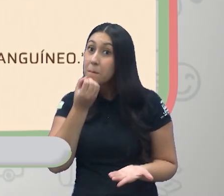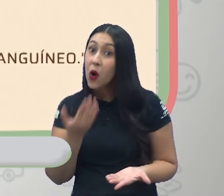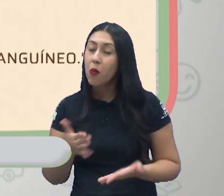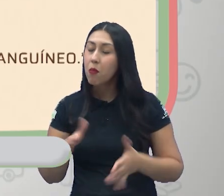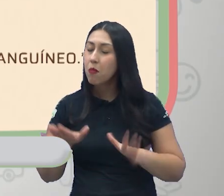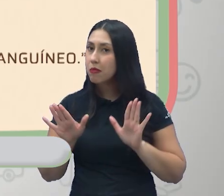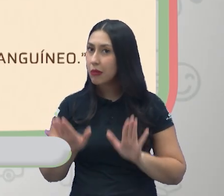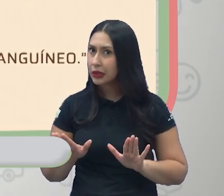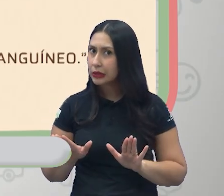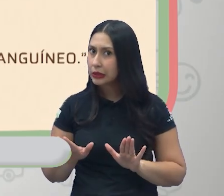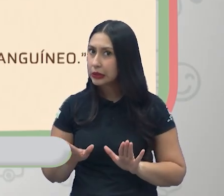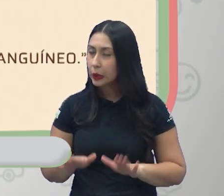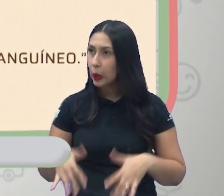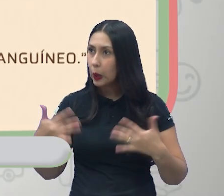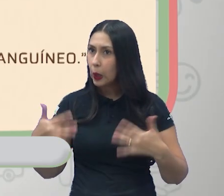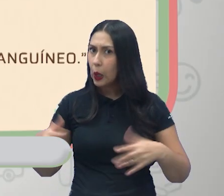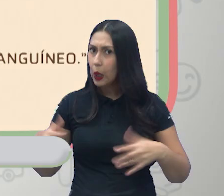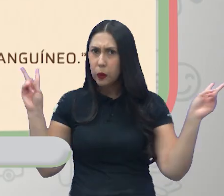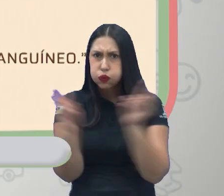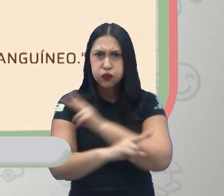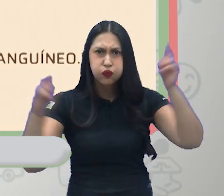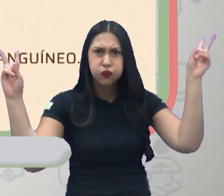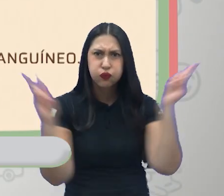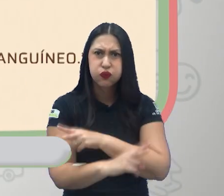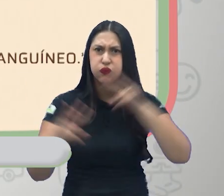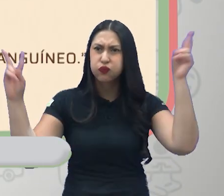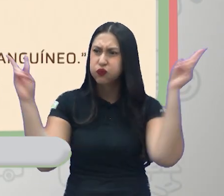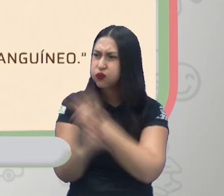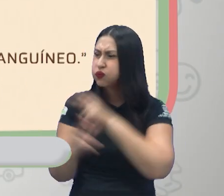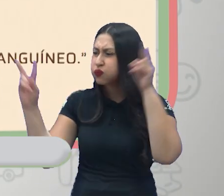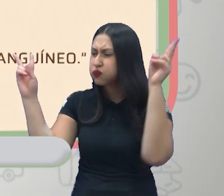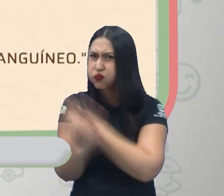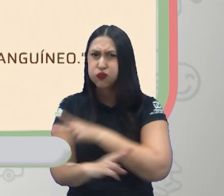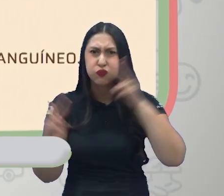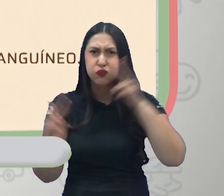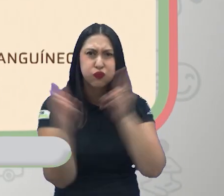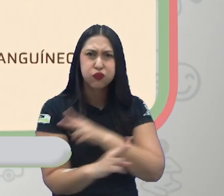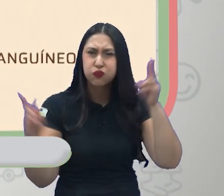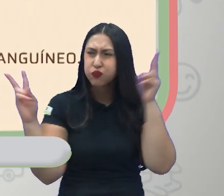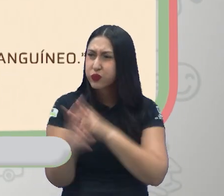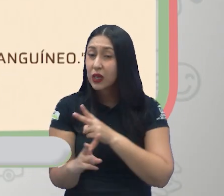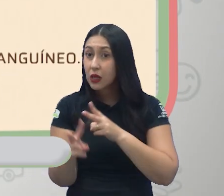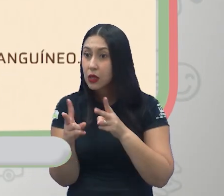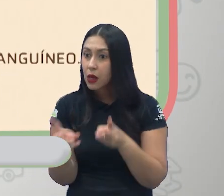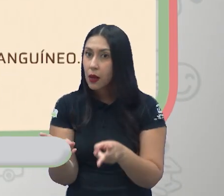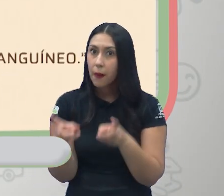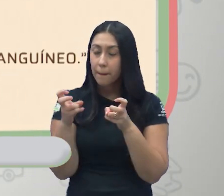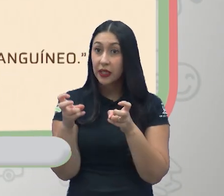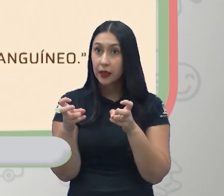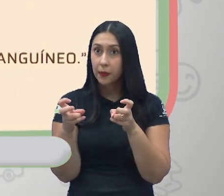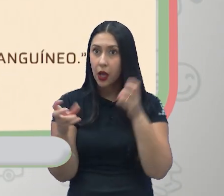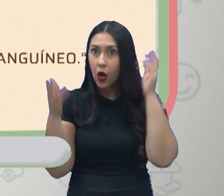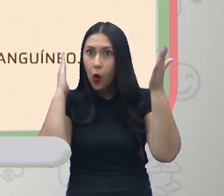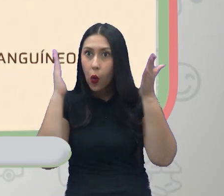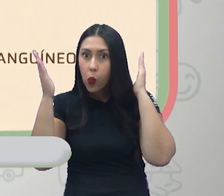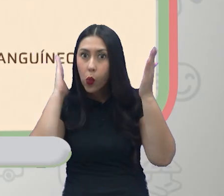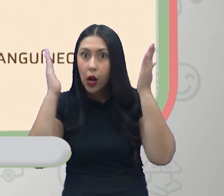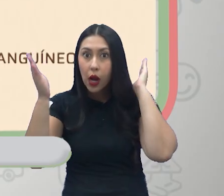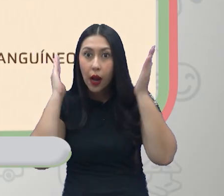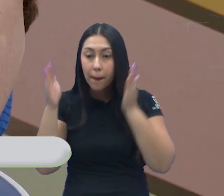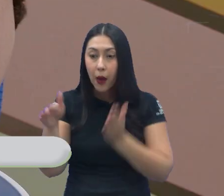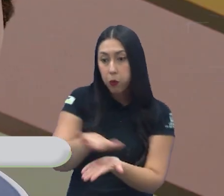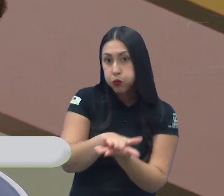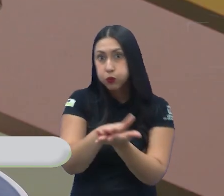vem aquela ventania, que você vê assim o caminhão quase que tombando, ou às vezes